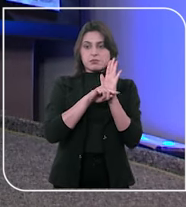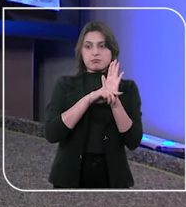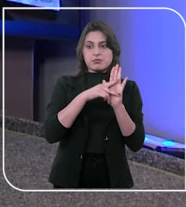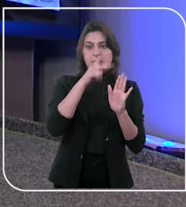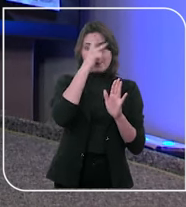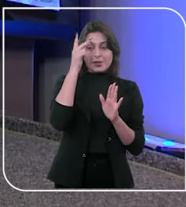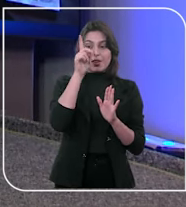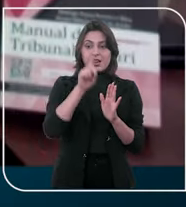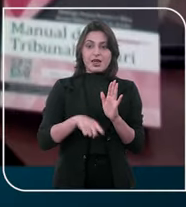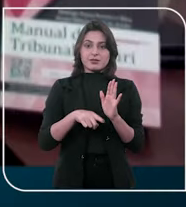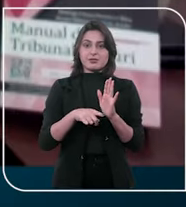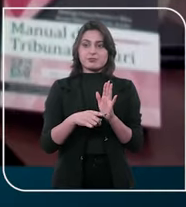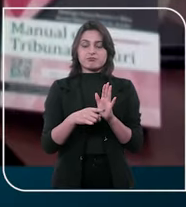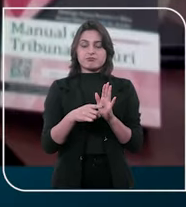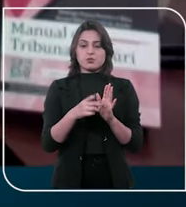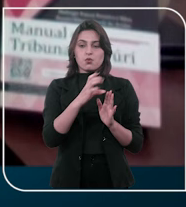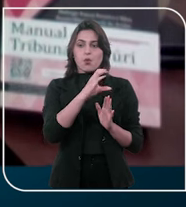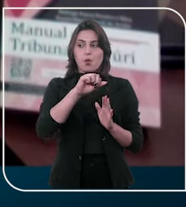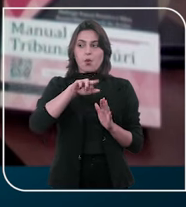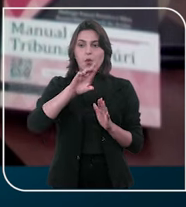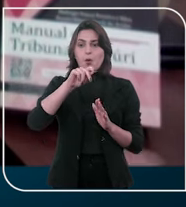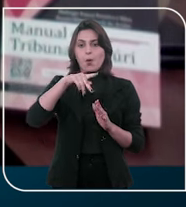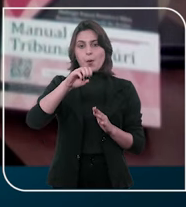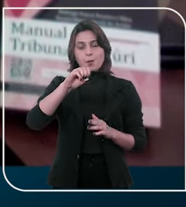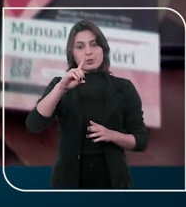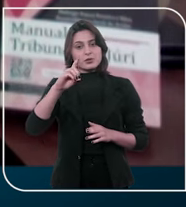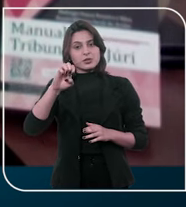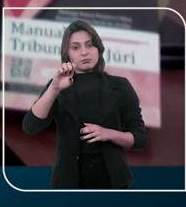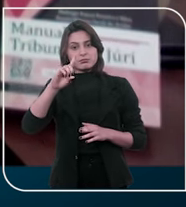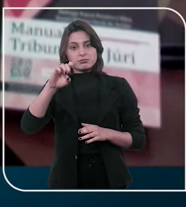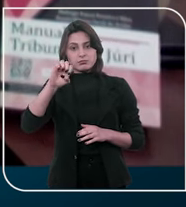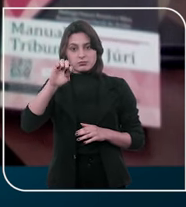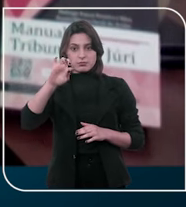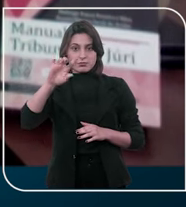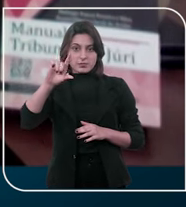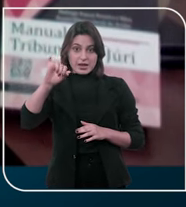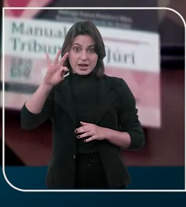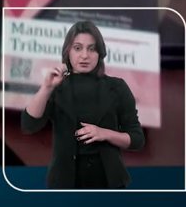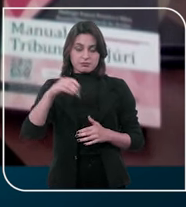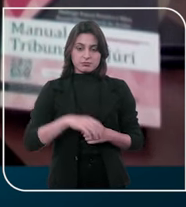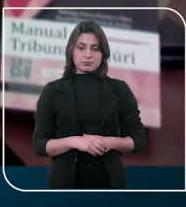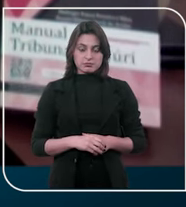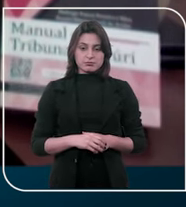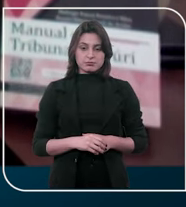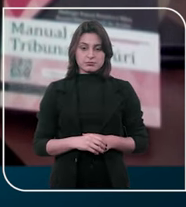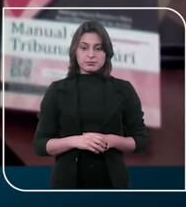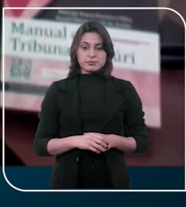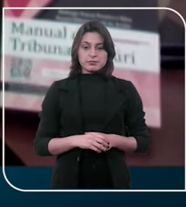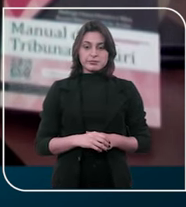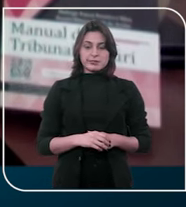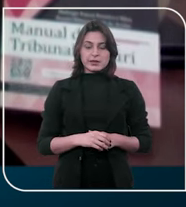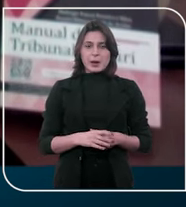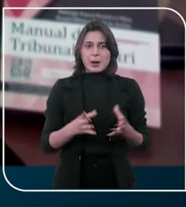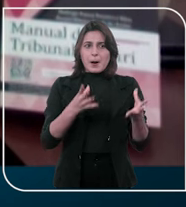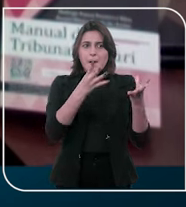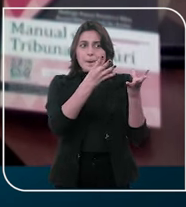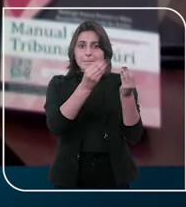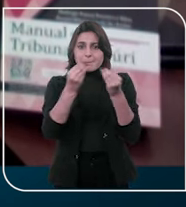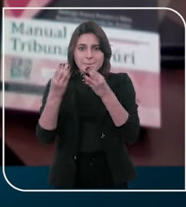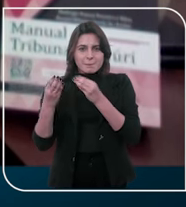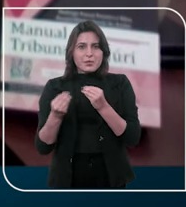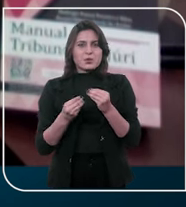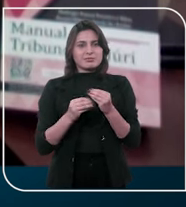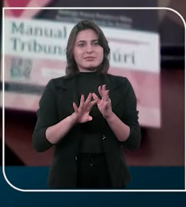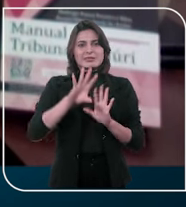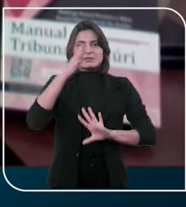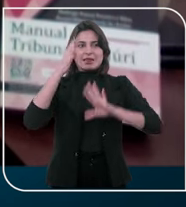pronúncia do acusado? Veja, Fátima, na grande maioria dos crimes de homicídio, até mesmo porque é um crime que